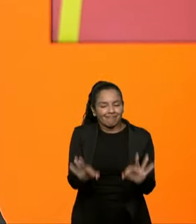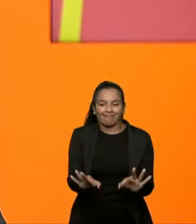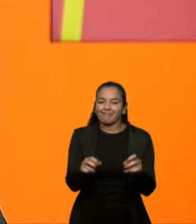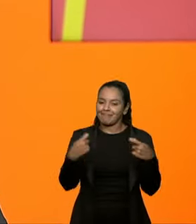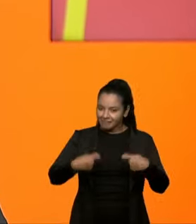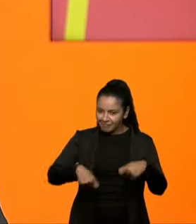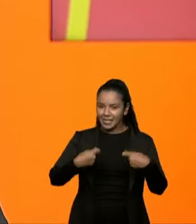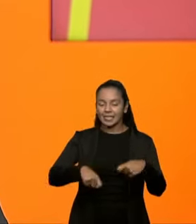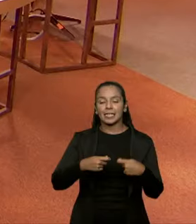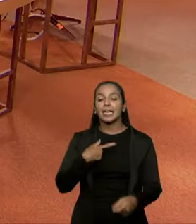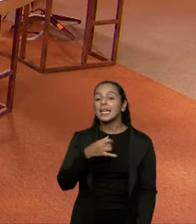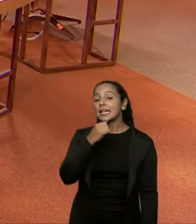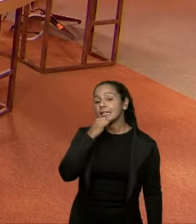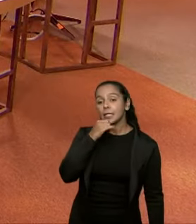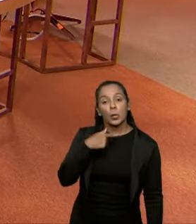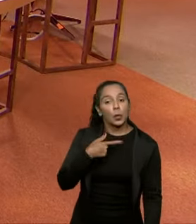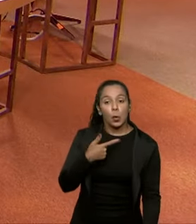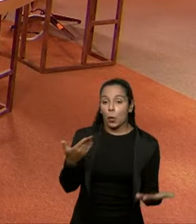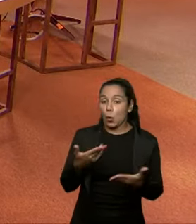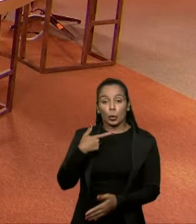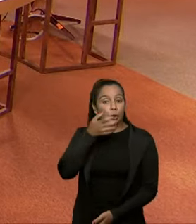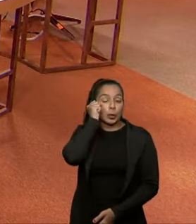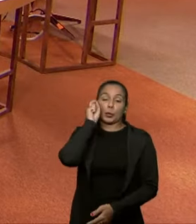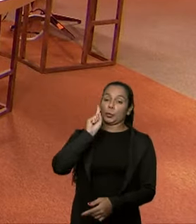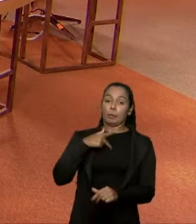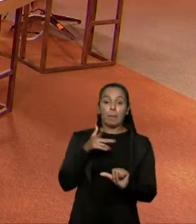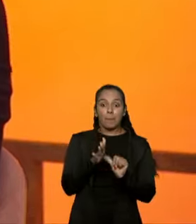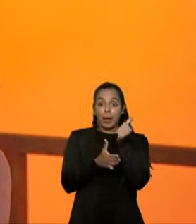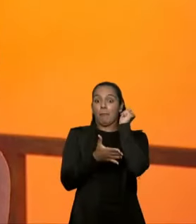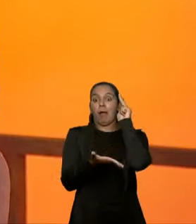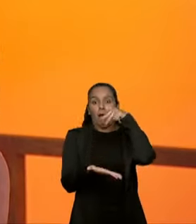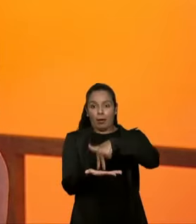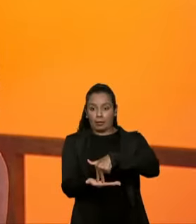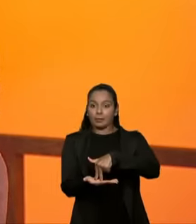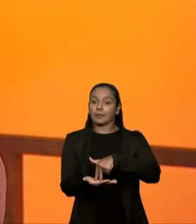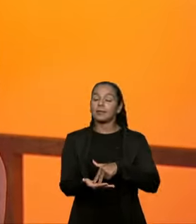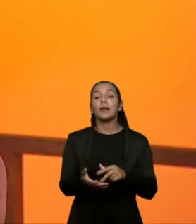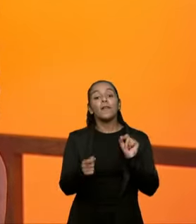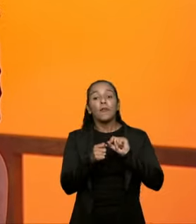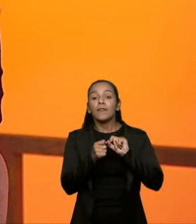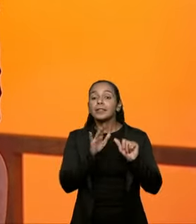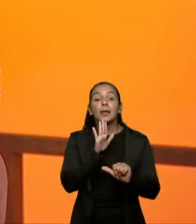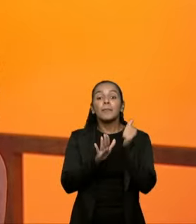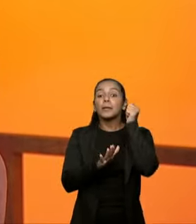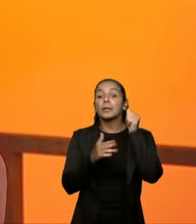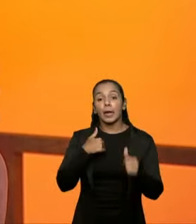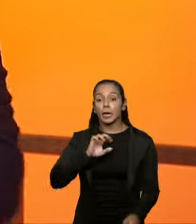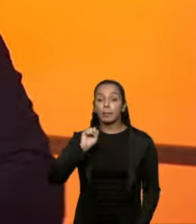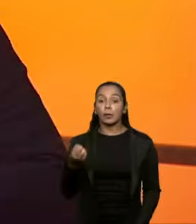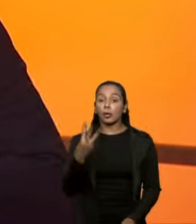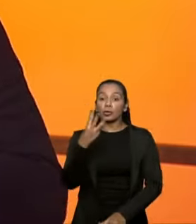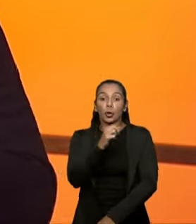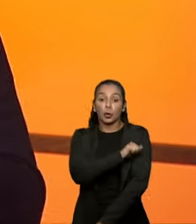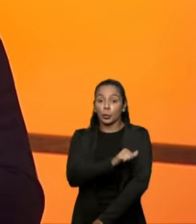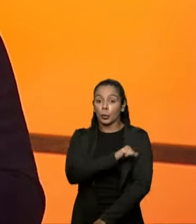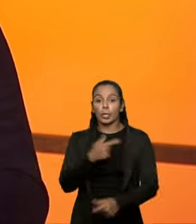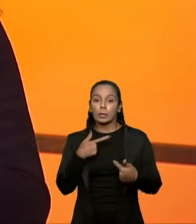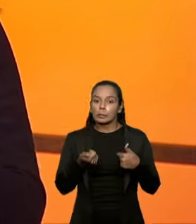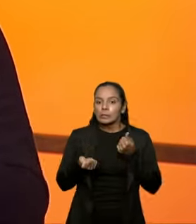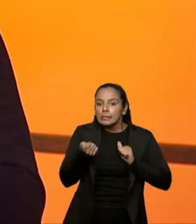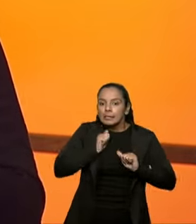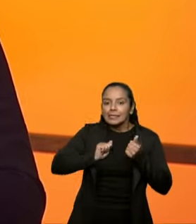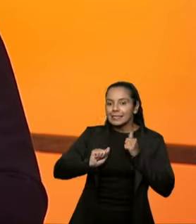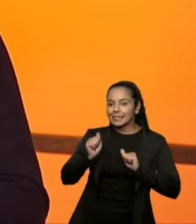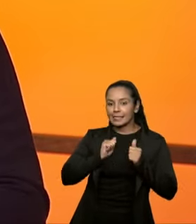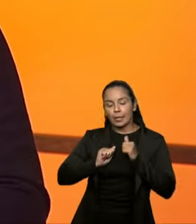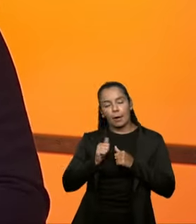gente. Eu não dormi, por exemplo, porque é a primeira vez que eu tô aqui hoje, né? Assim, e aí, eu vou fazer pela primeira vez também meu show no Rio, sexta-feira. Então, estou um pouco ansiosa, mais